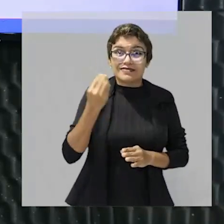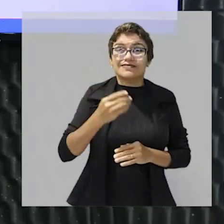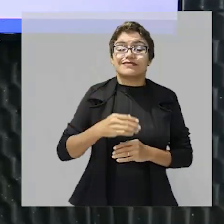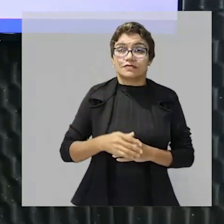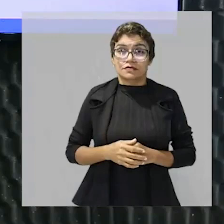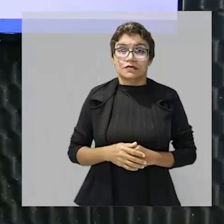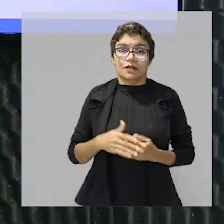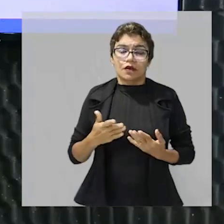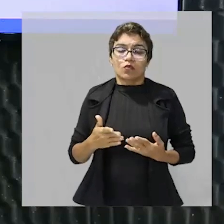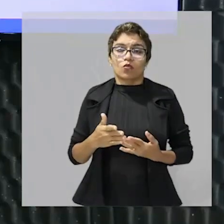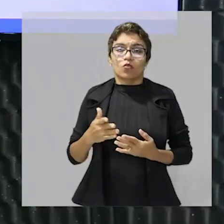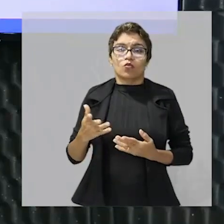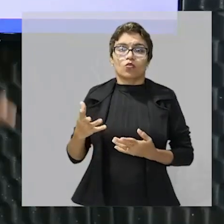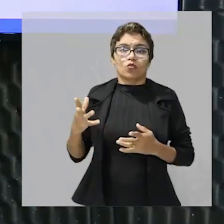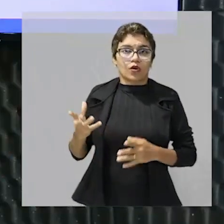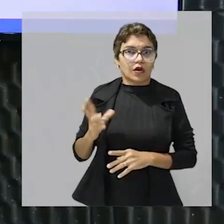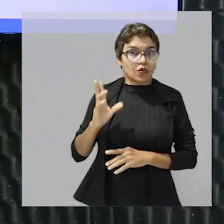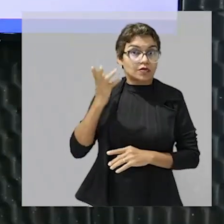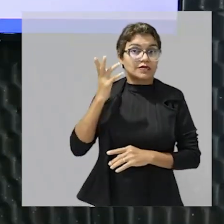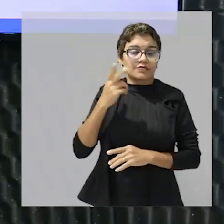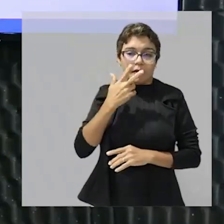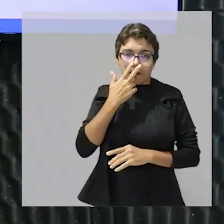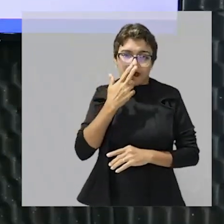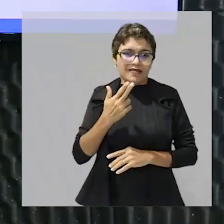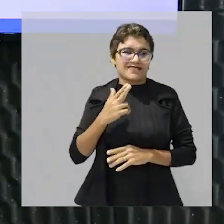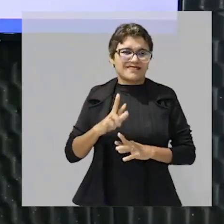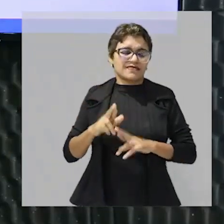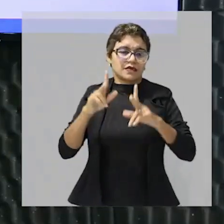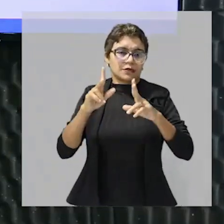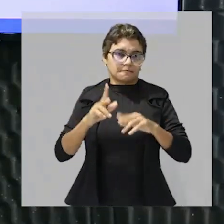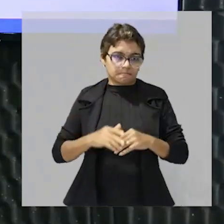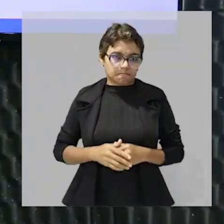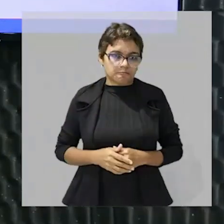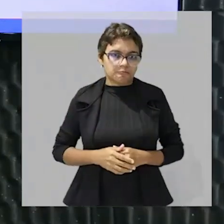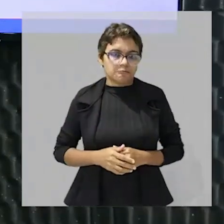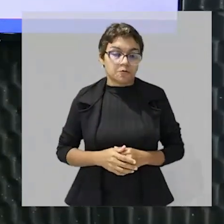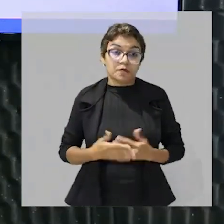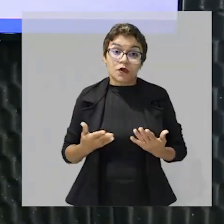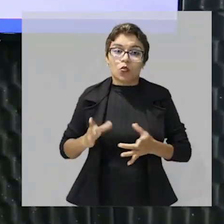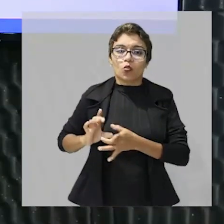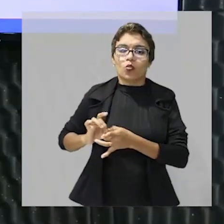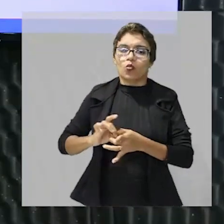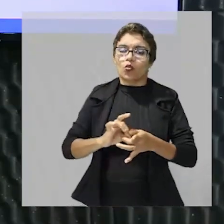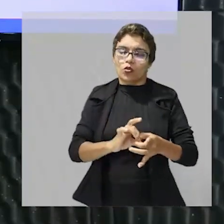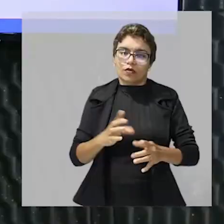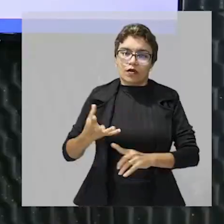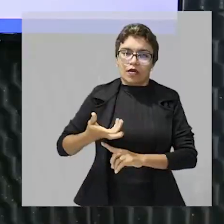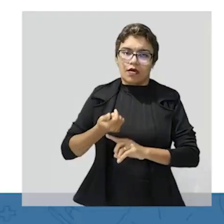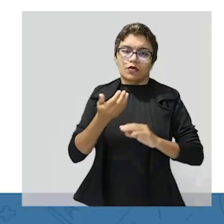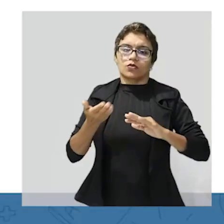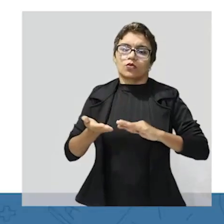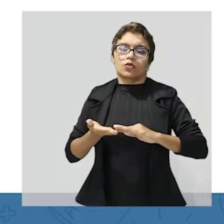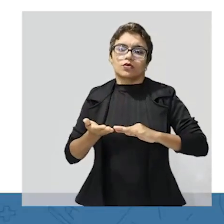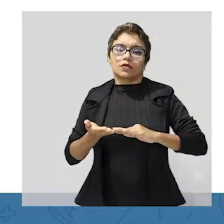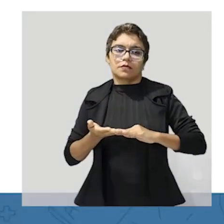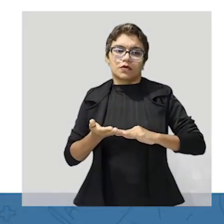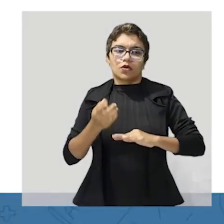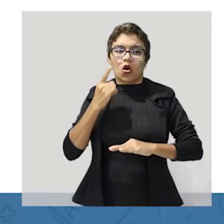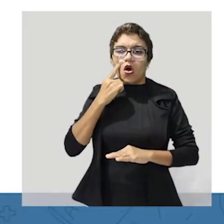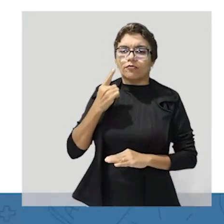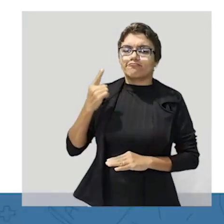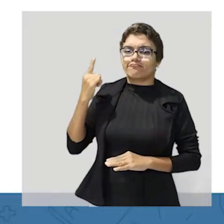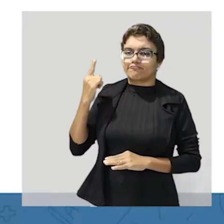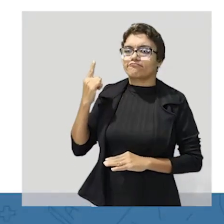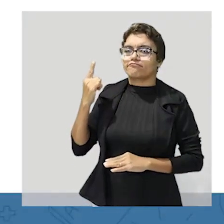esse acontecimento é provocação, não tem para onde correr. Nesse contexto, a arte contemporânea, segundo